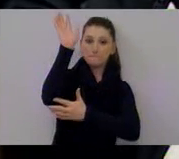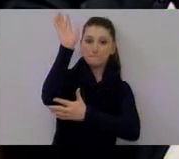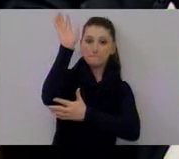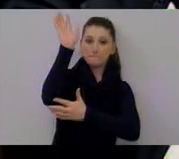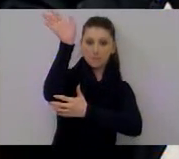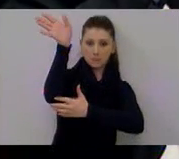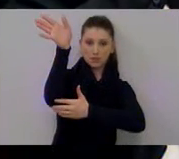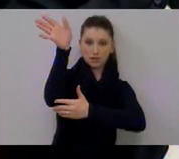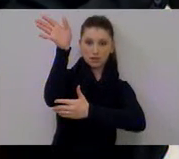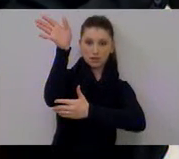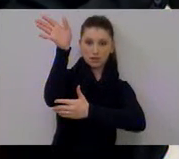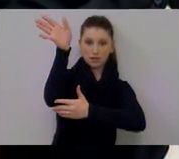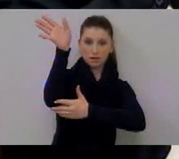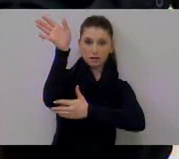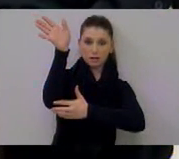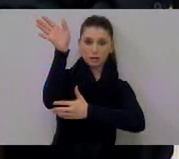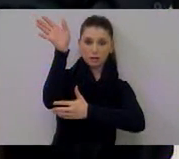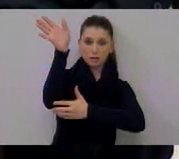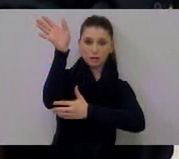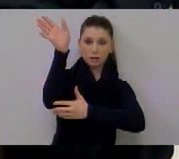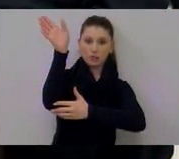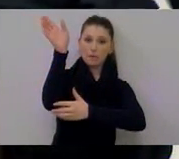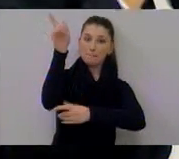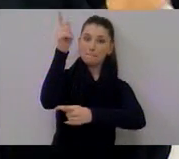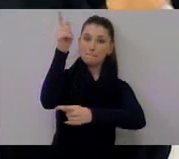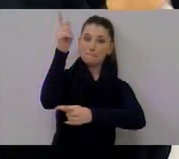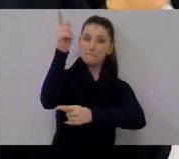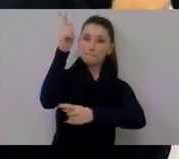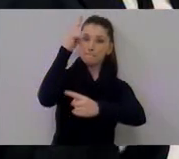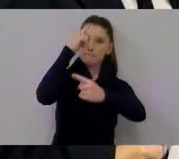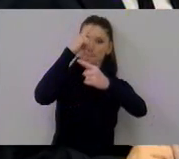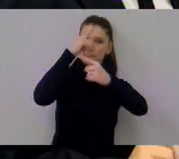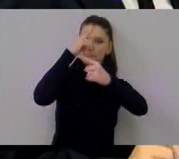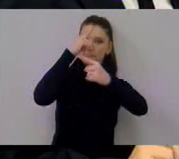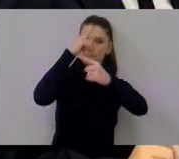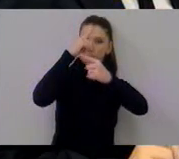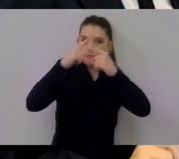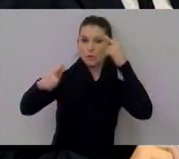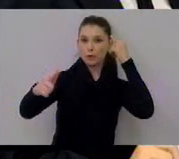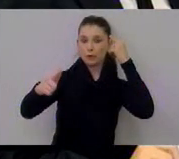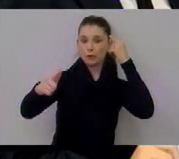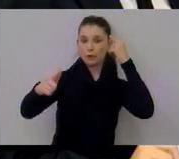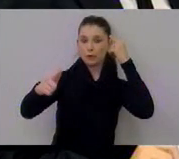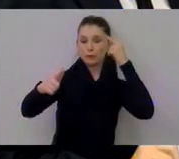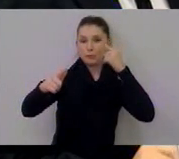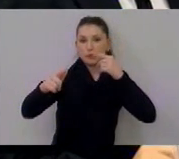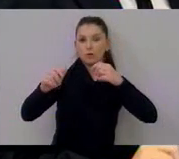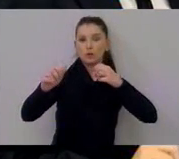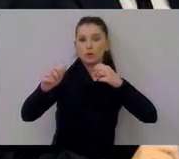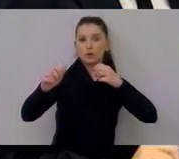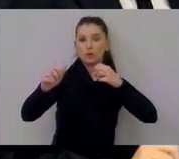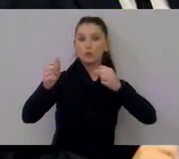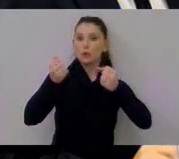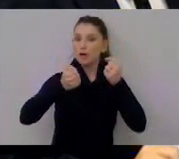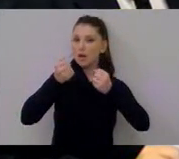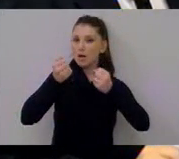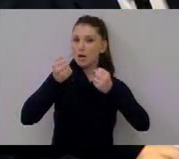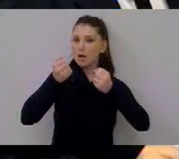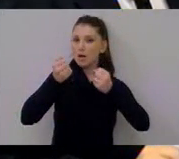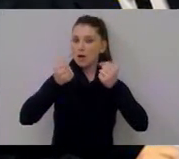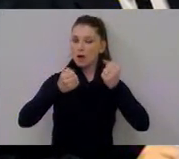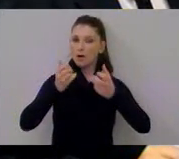indicativas de proibido estacionar em um dos lados da via,